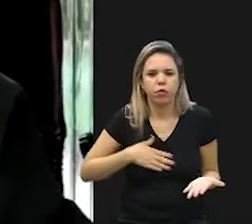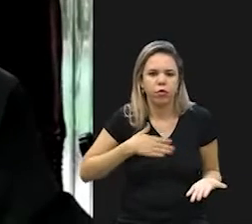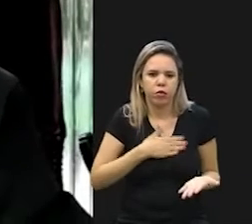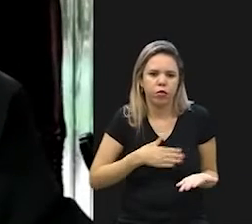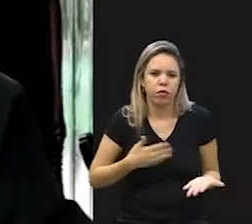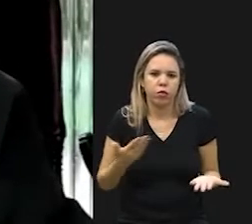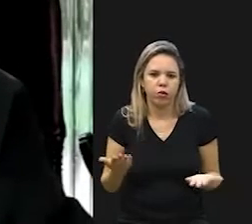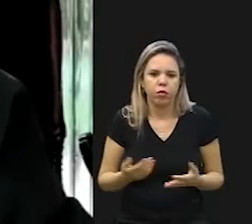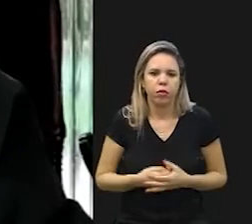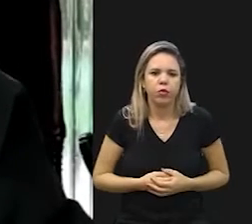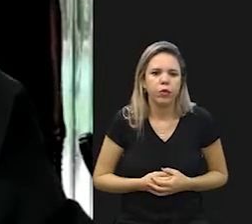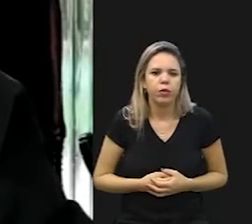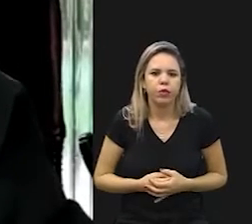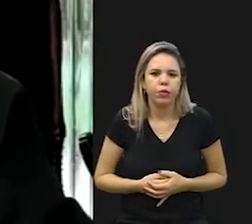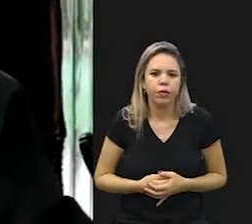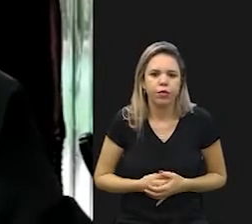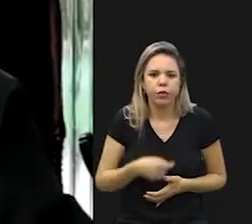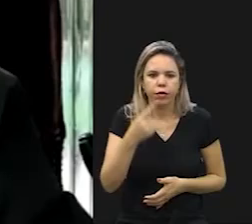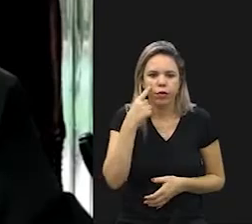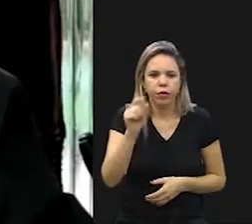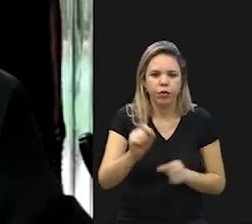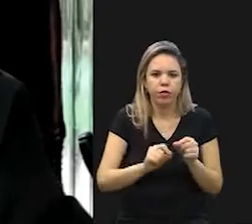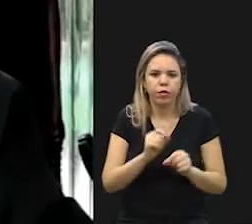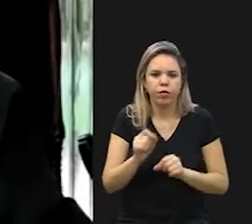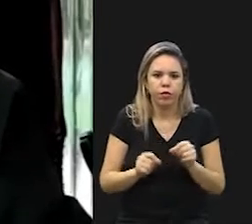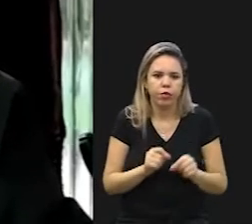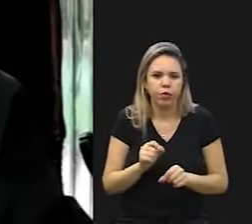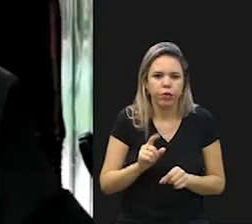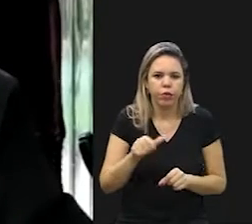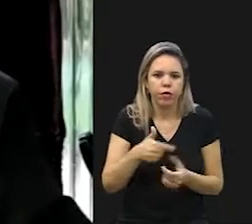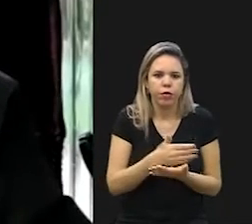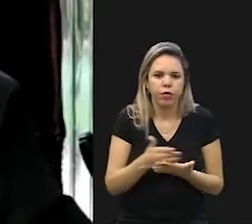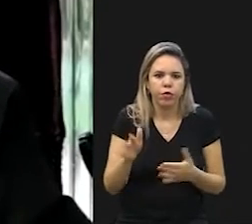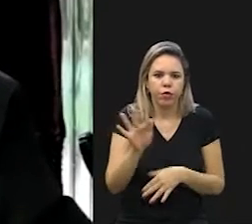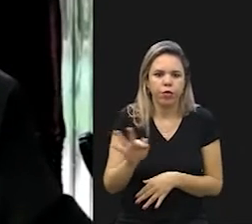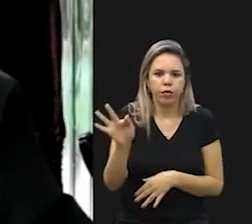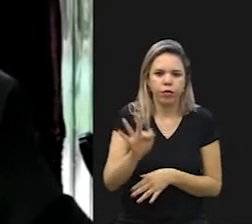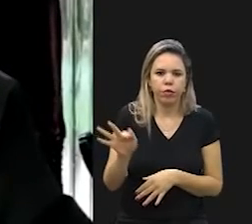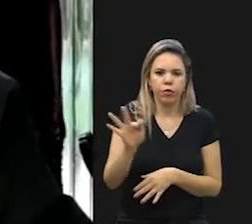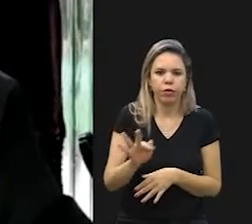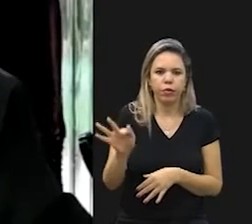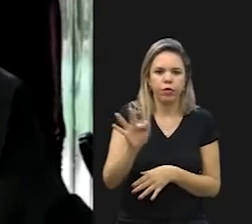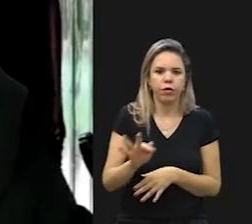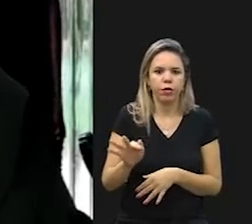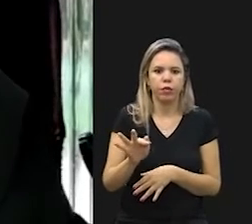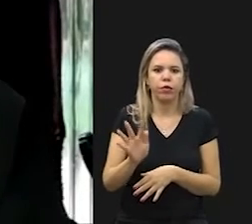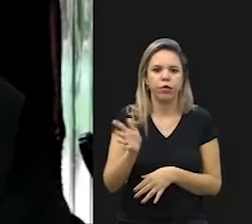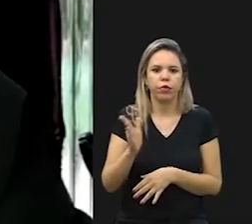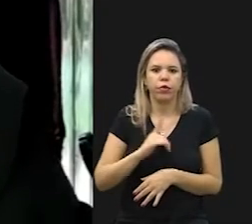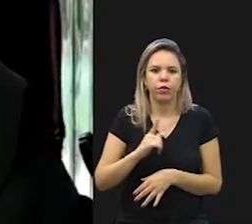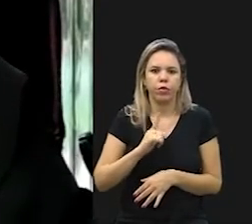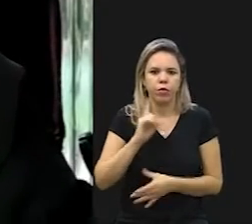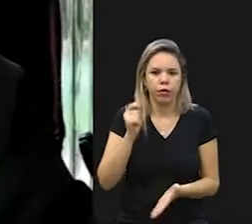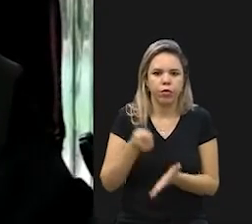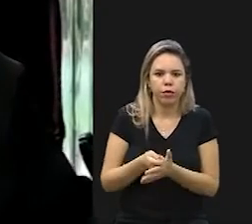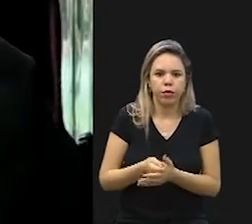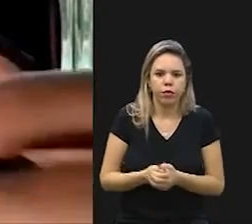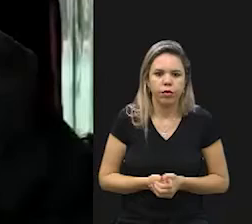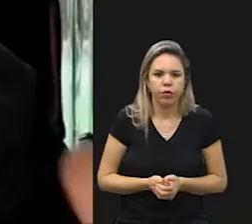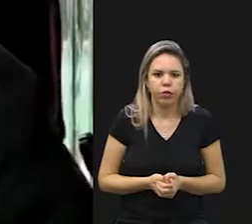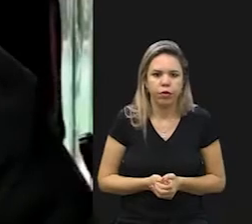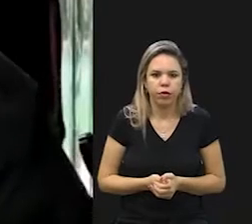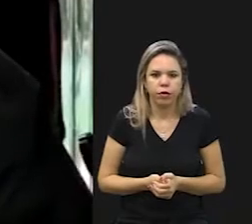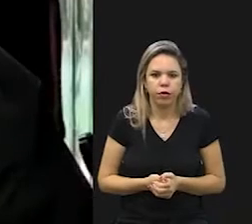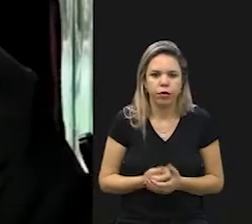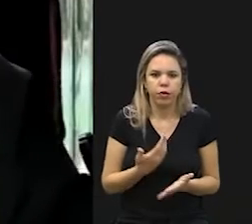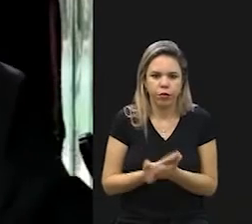quanto me atraiu. E foi interessante que, logo que eu comecei a faculdade, eu já tinha decidido, a